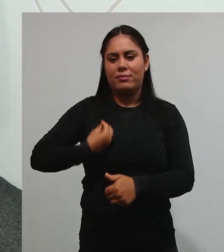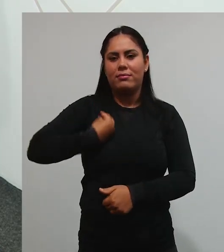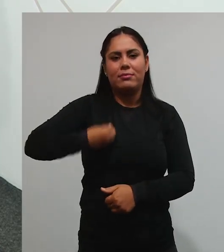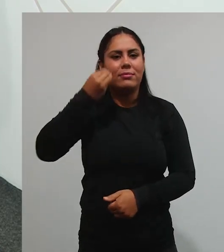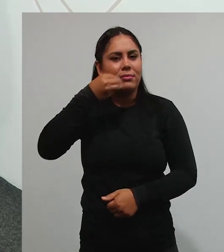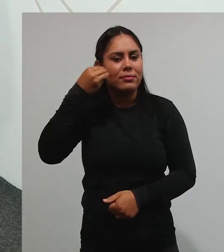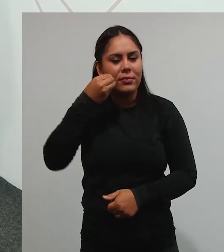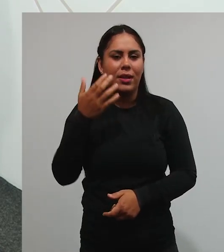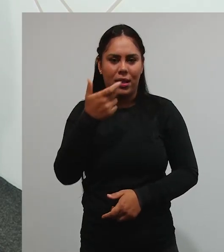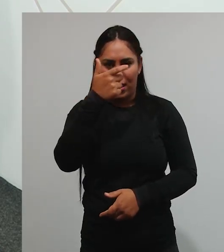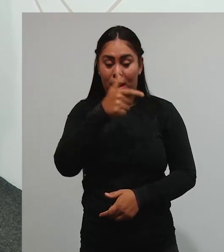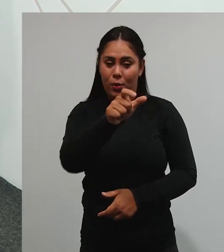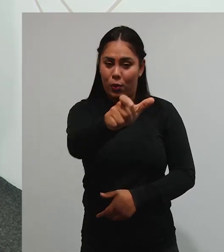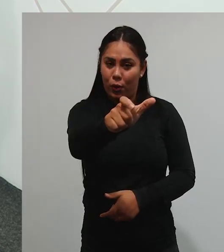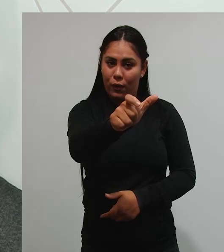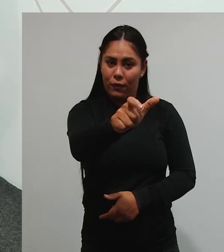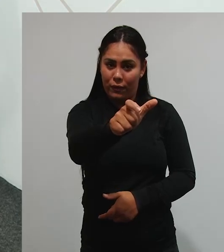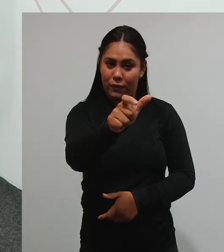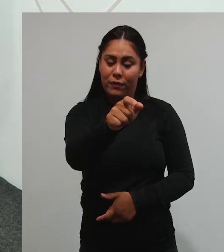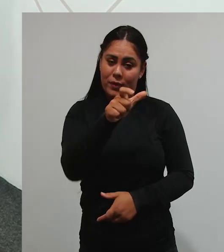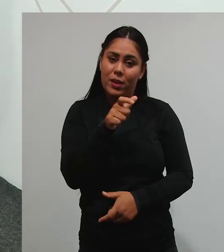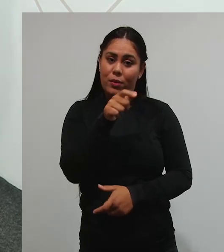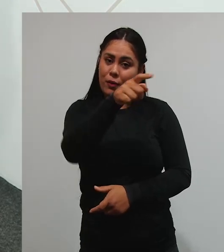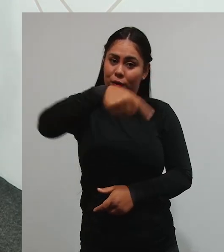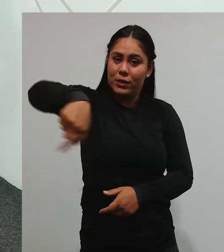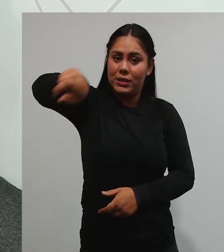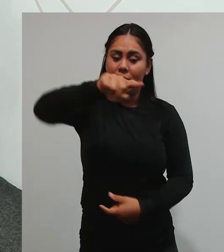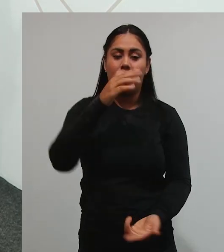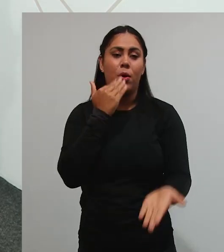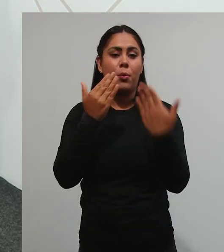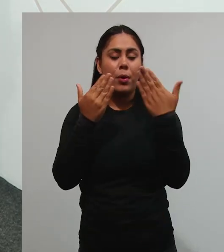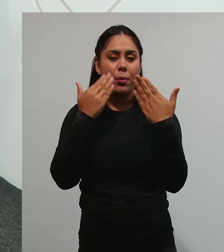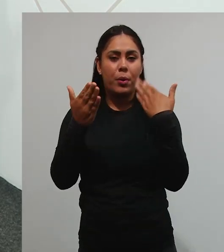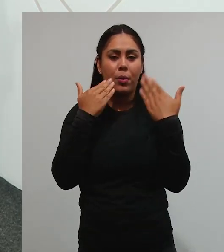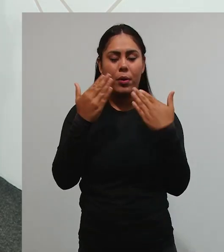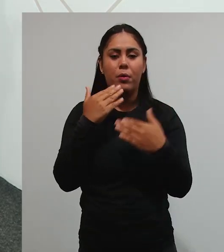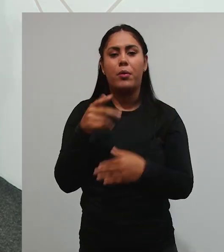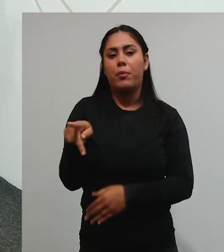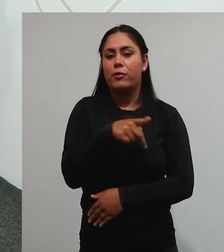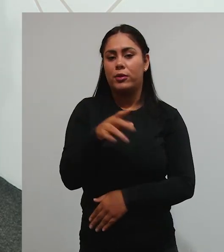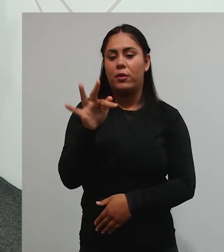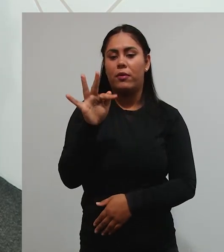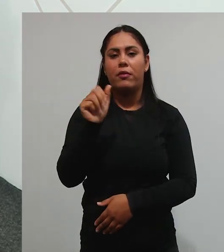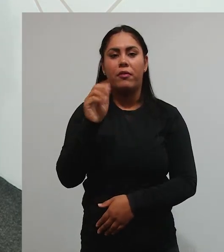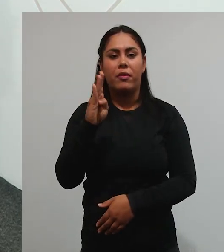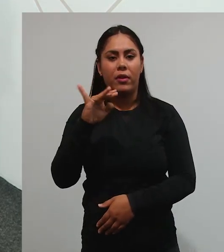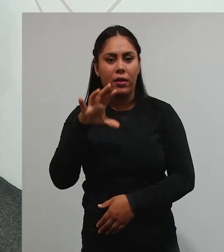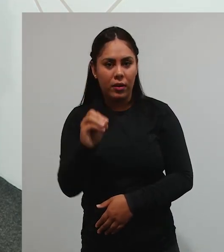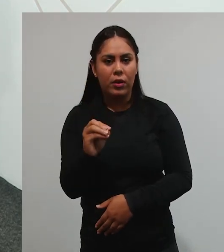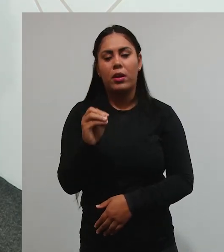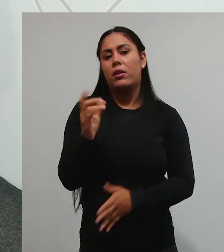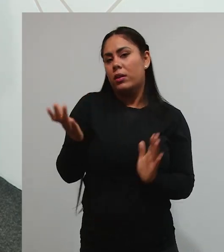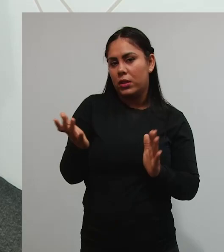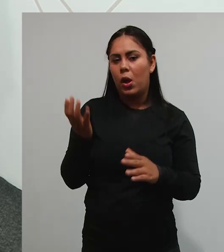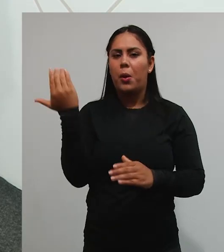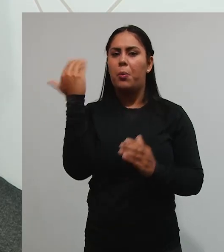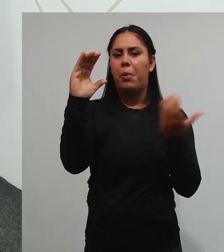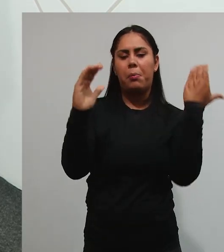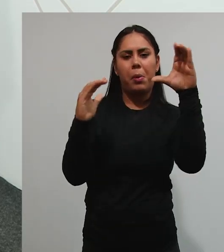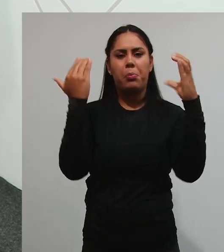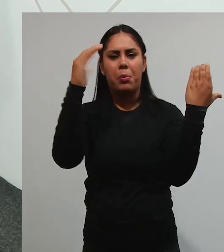sair transformando a nossa realidade. Então, eu convido vocês a dialogarem com o professor Fábio